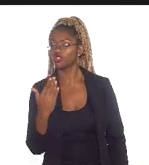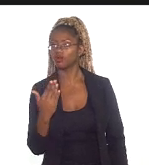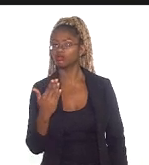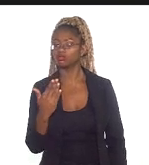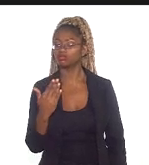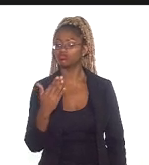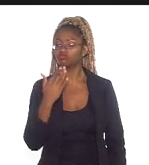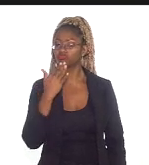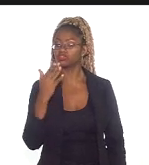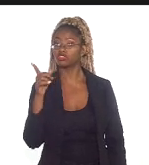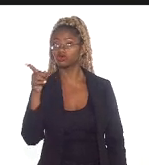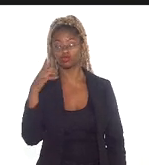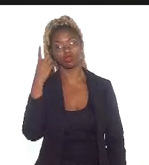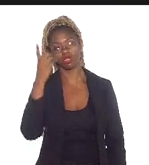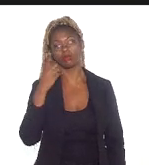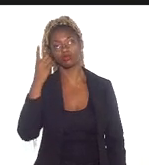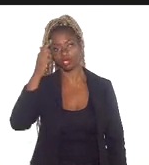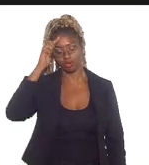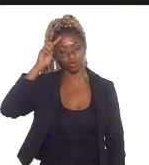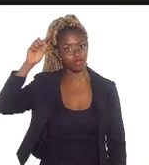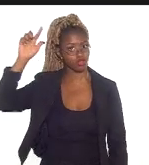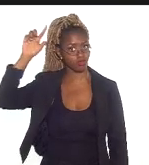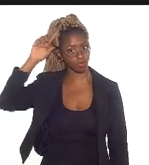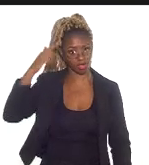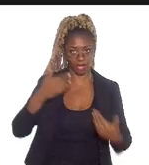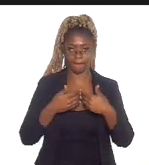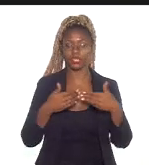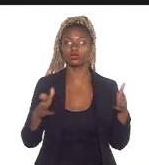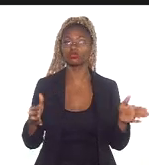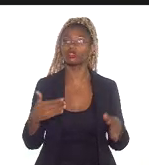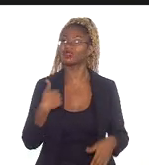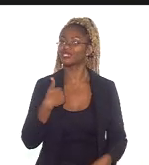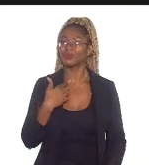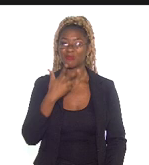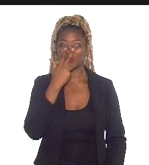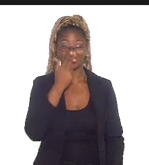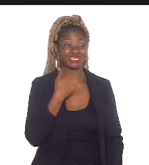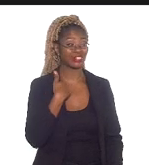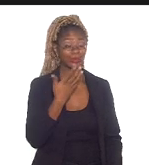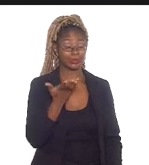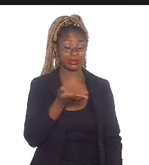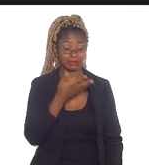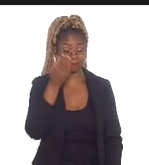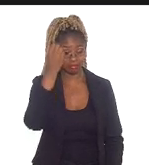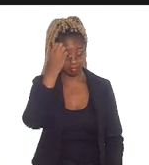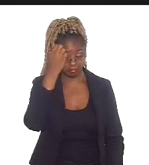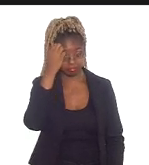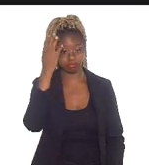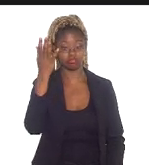do deputado Luiz Paulo na abertura e que eu acabei deixando de